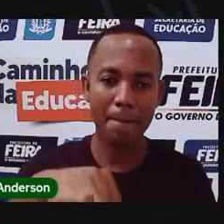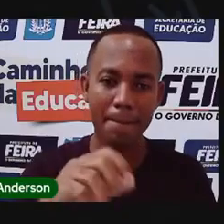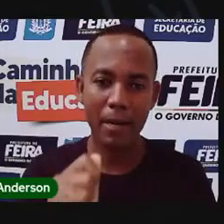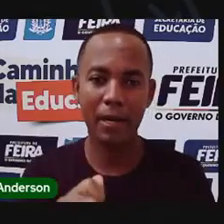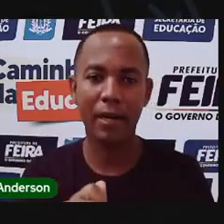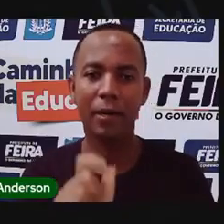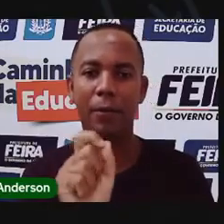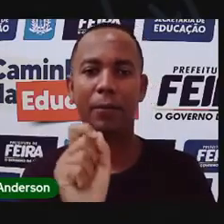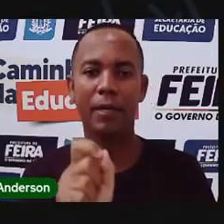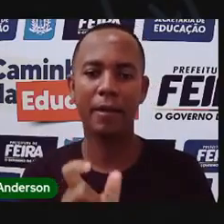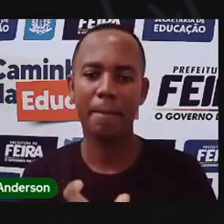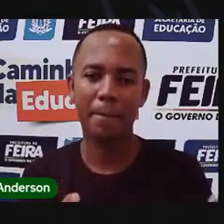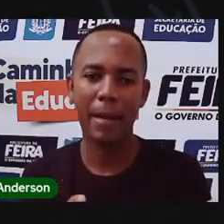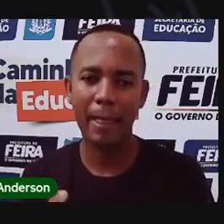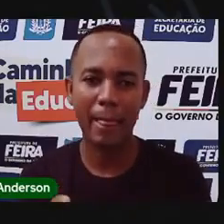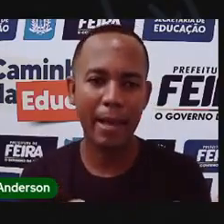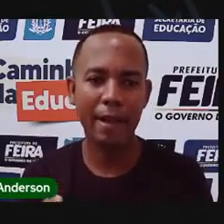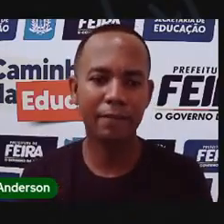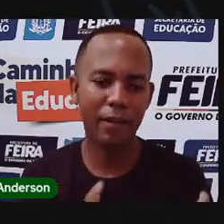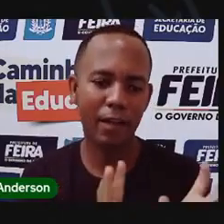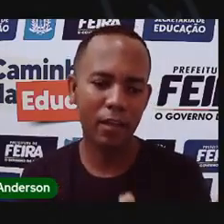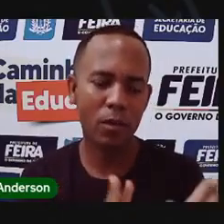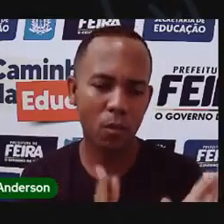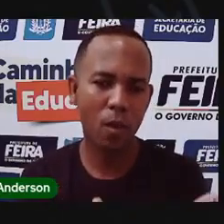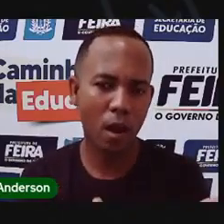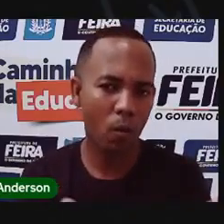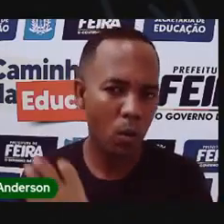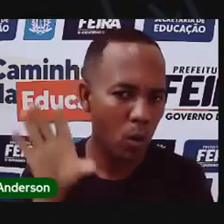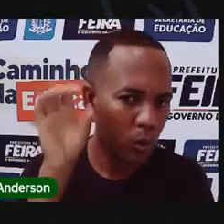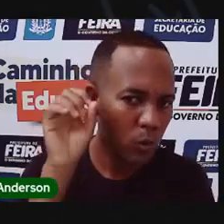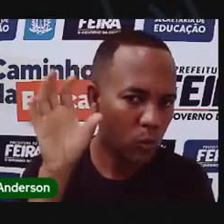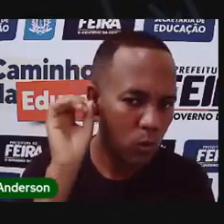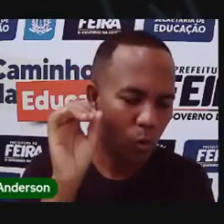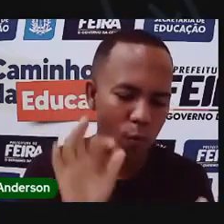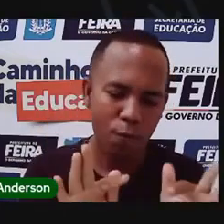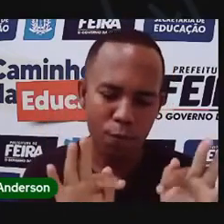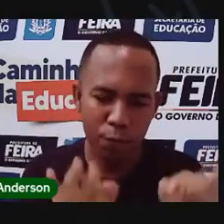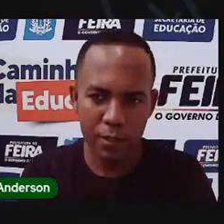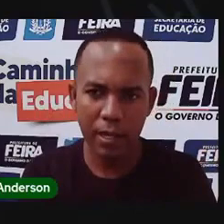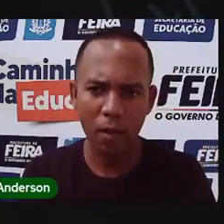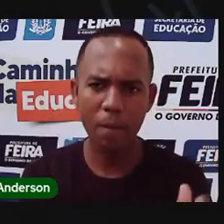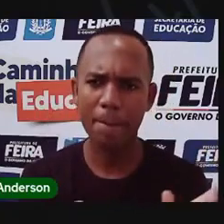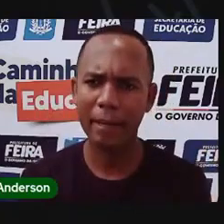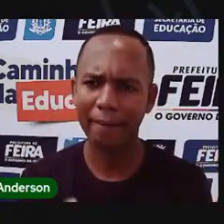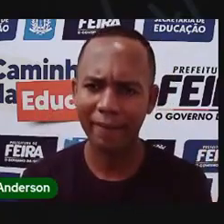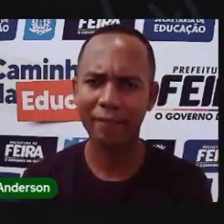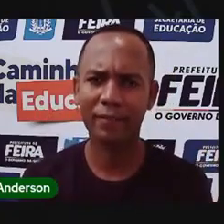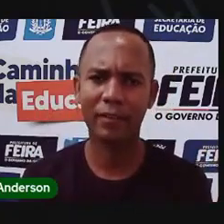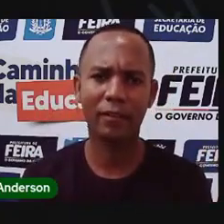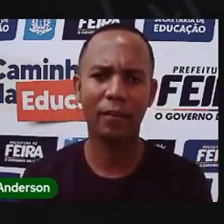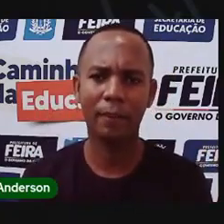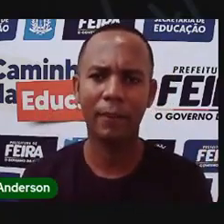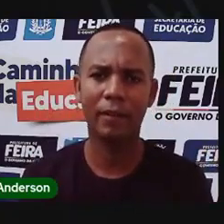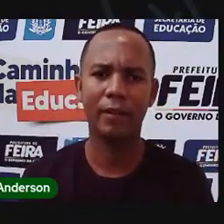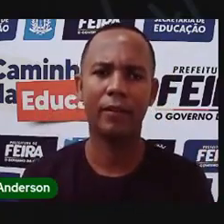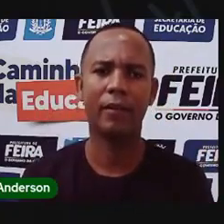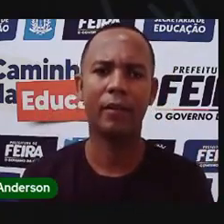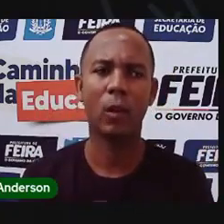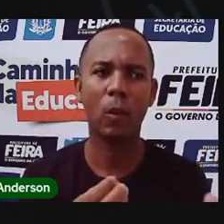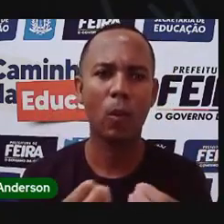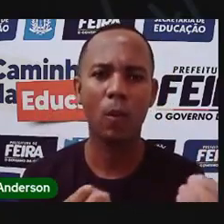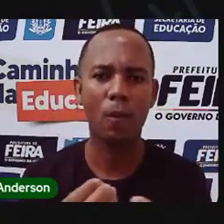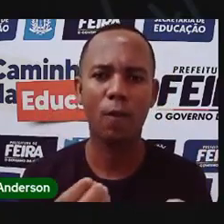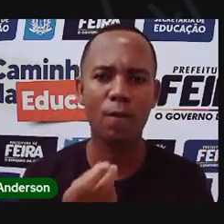elas possuem o mesmo som no final de determinadas palavras, certo? Então, se eu